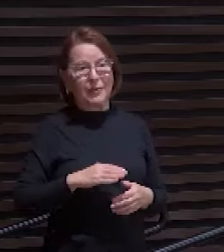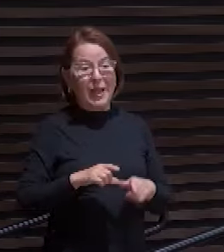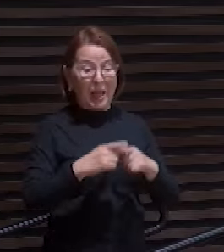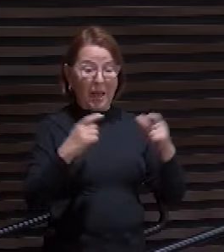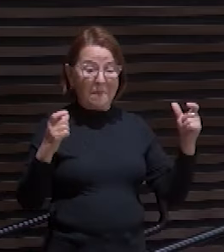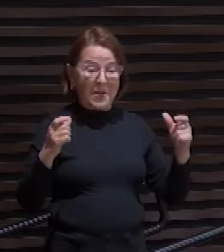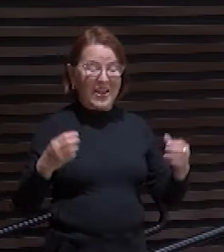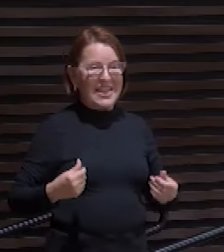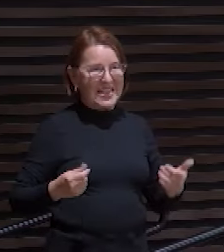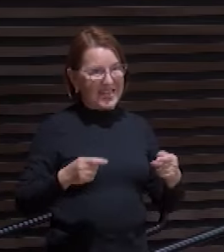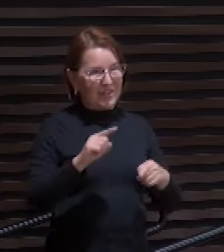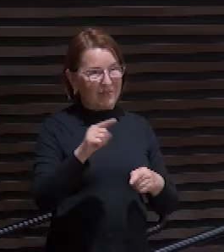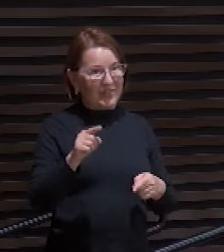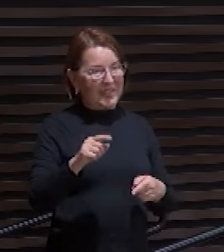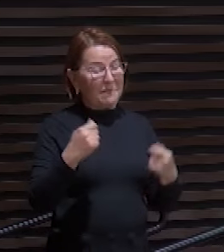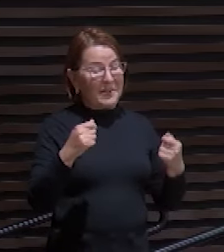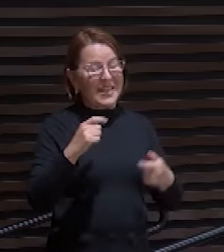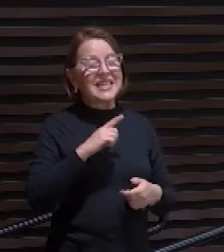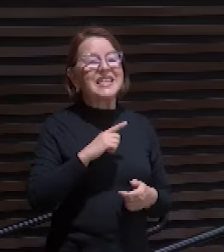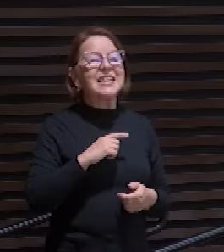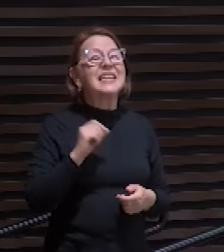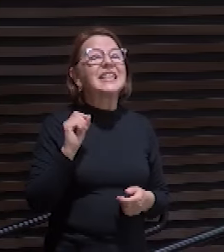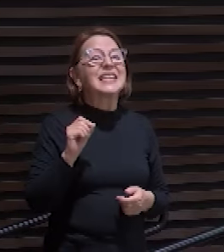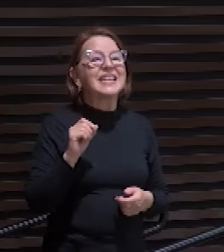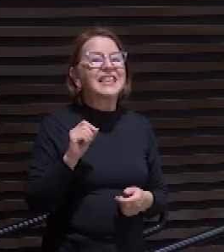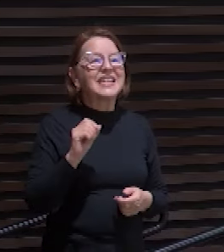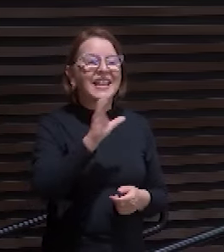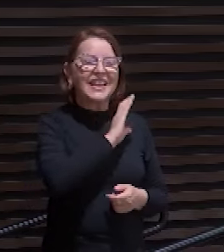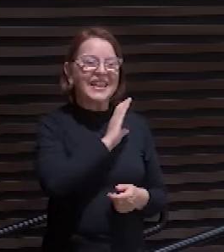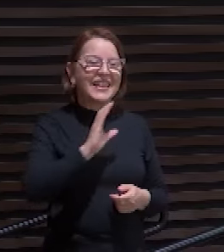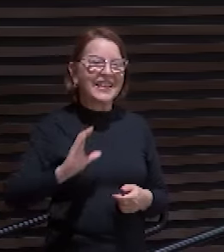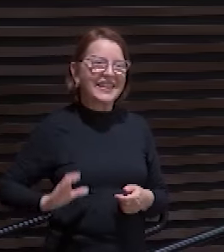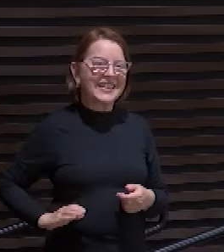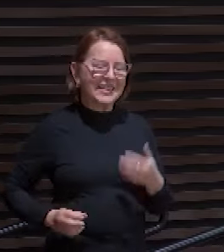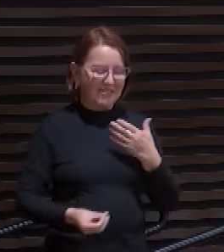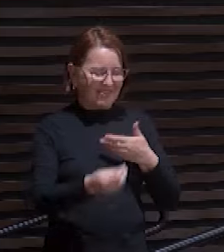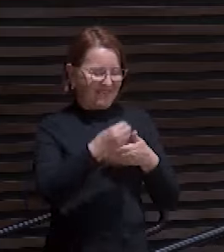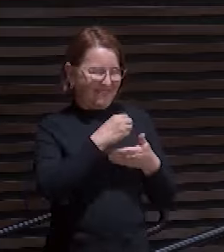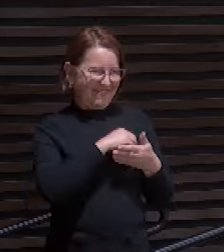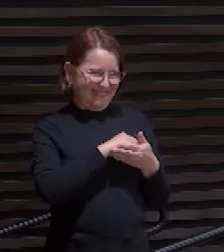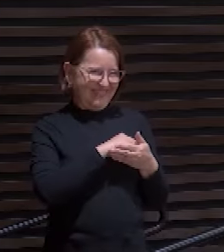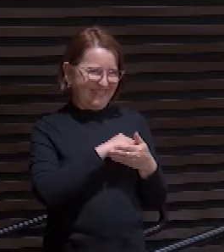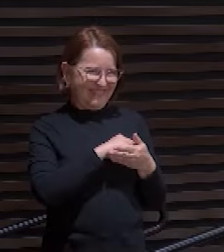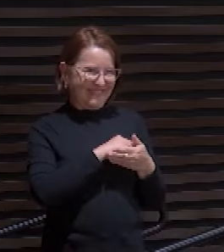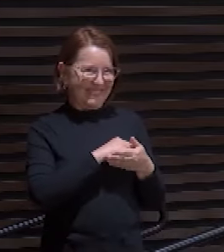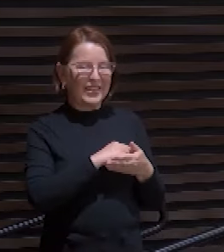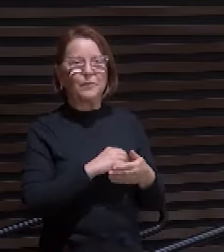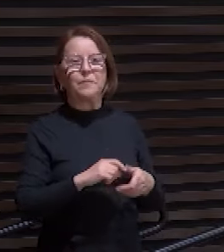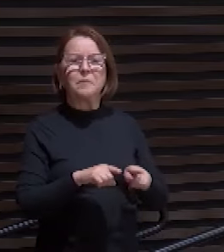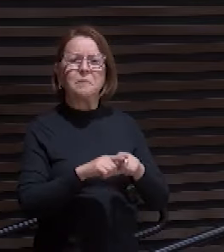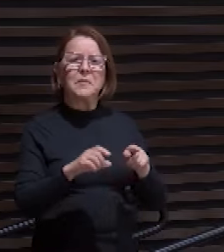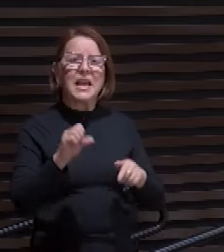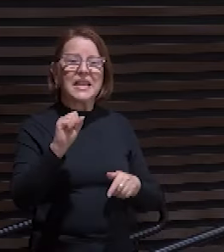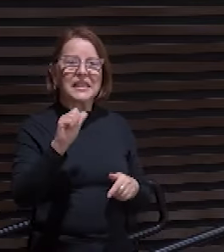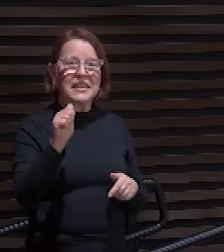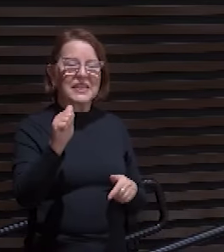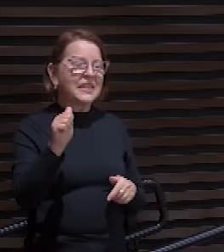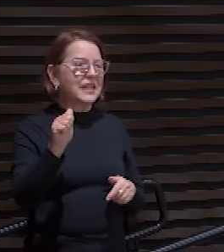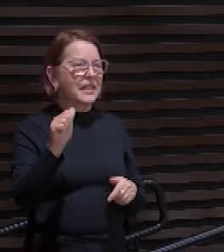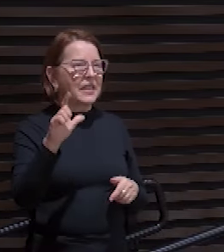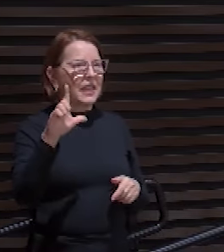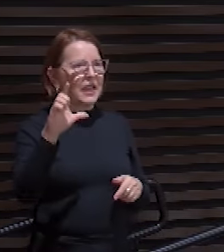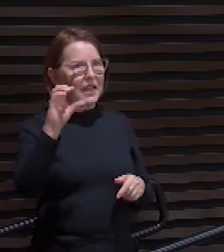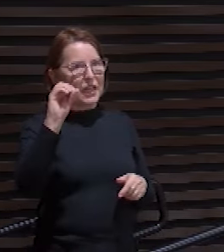que você precisa ter, sabe qual que é? Cristo habitando em você. Mas esse cara aqui, ele se lançou.